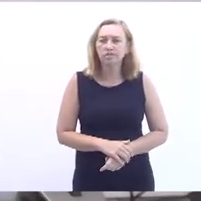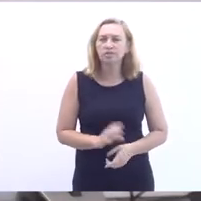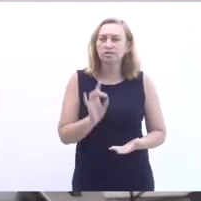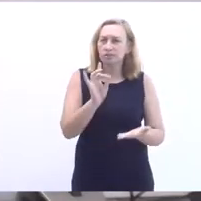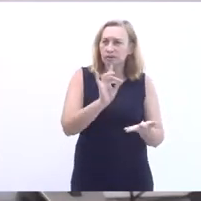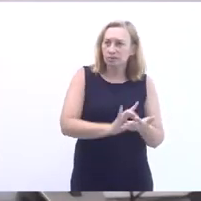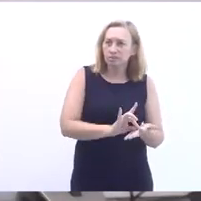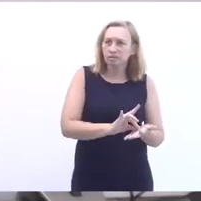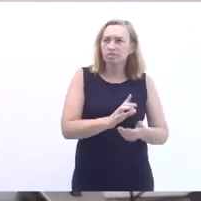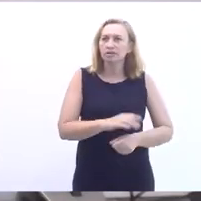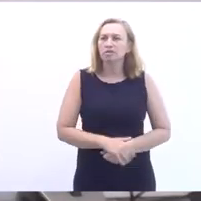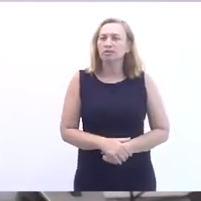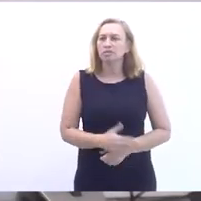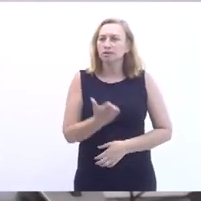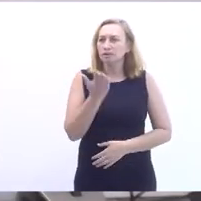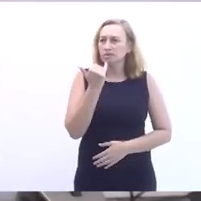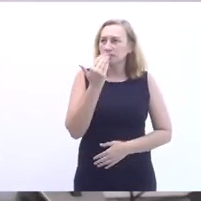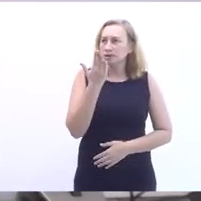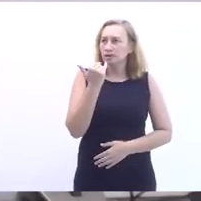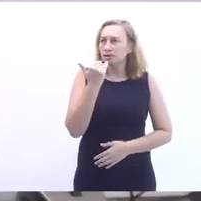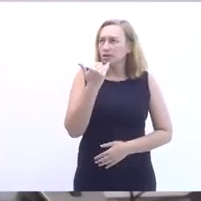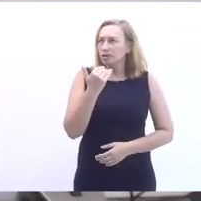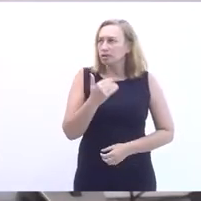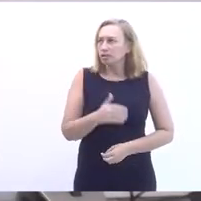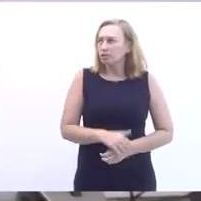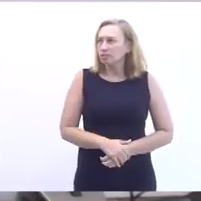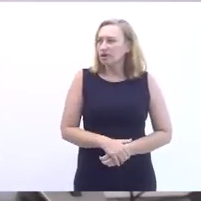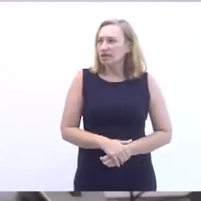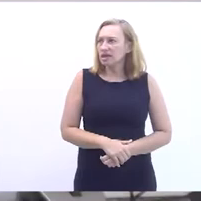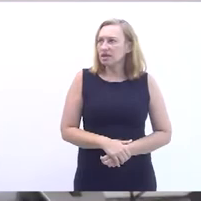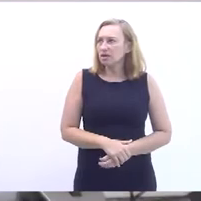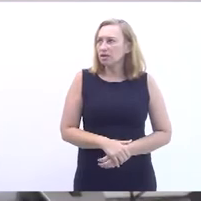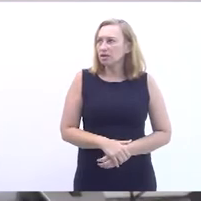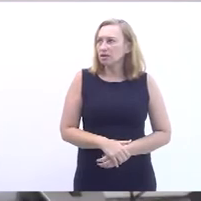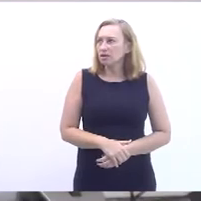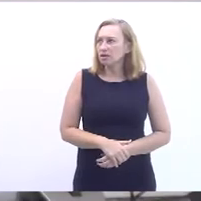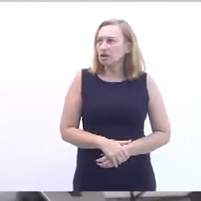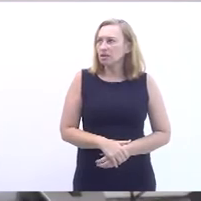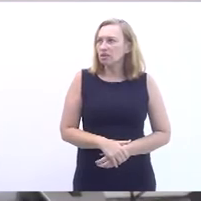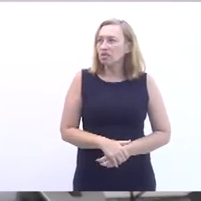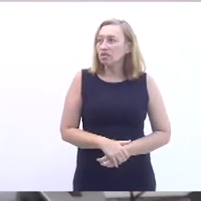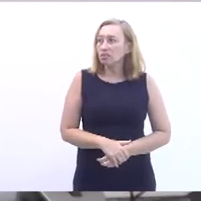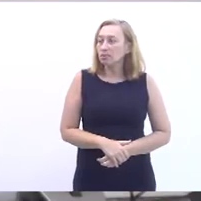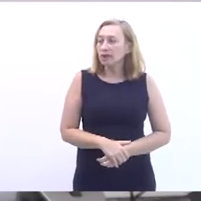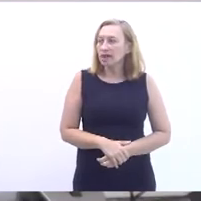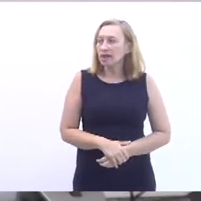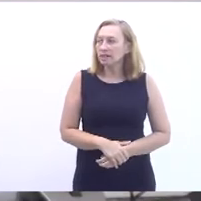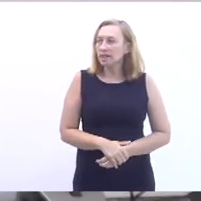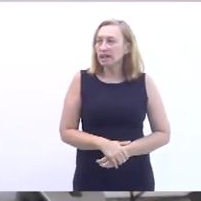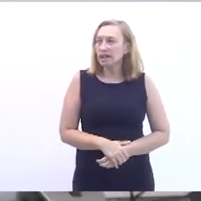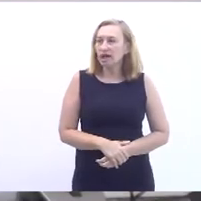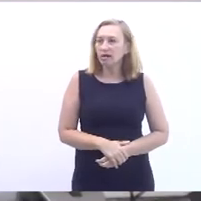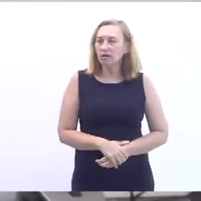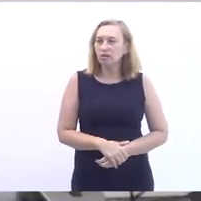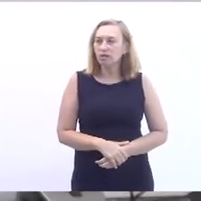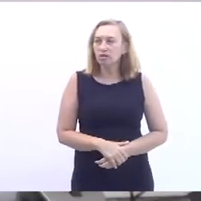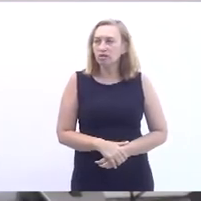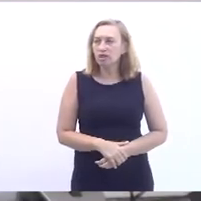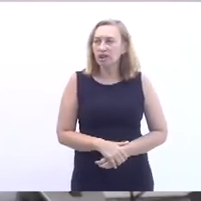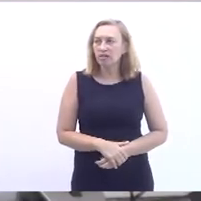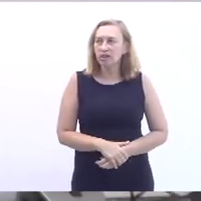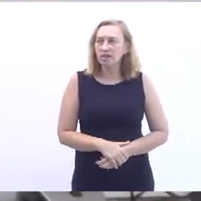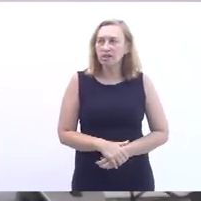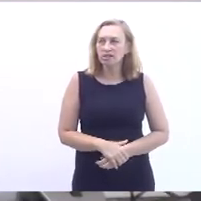criminalidade alimentam indústria de armas e que poderiam estar vindo do Estado em forma de receita